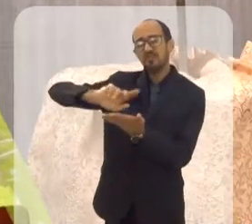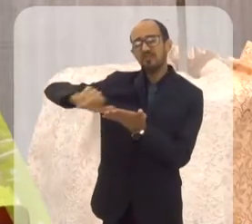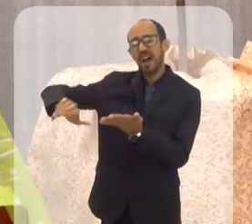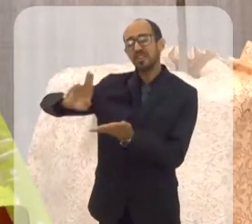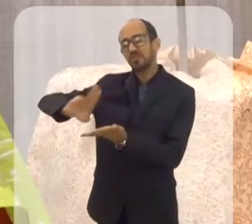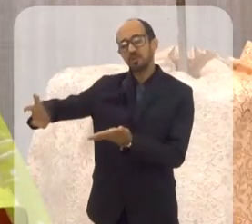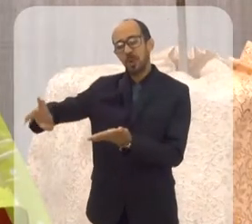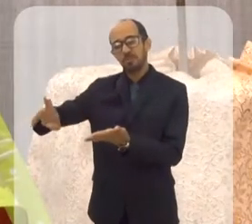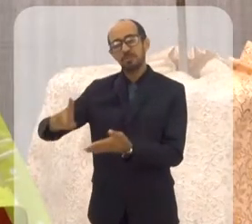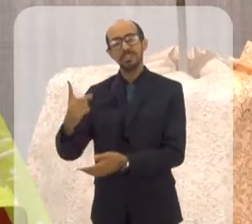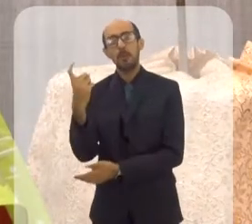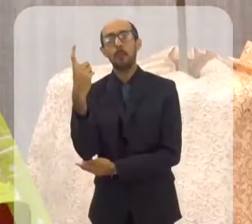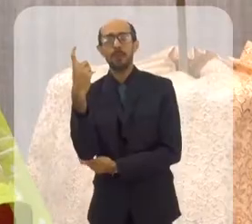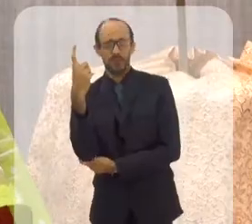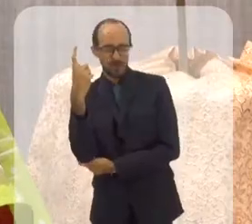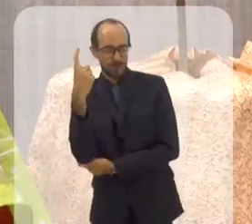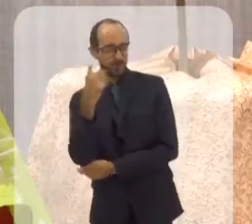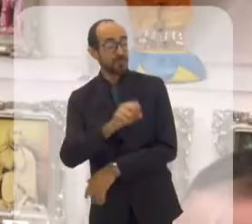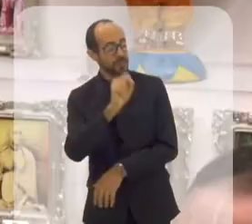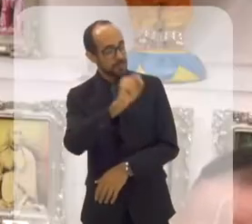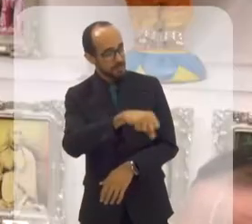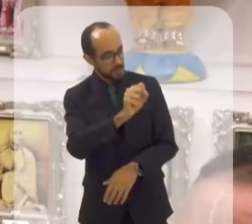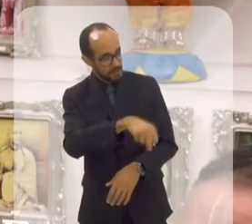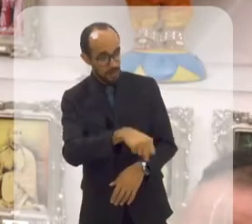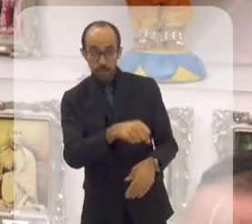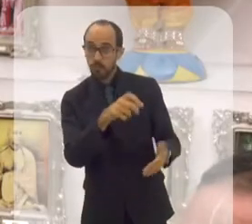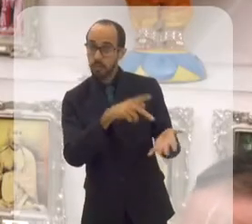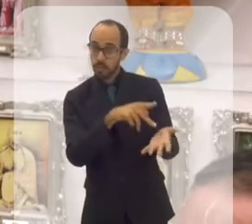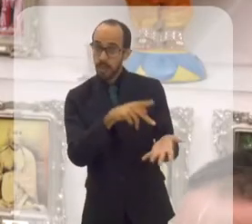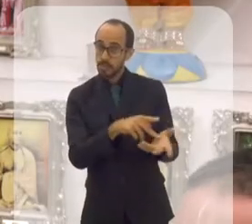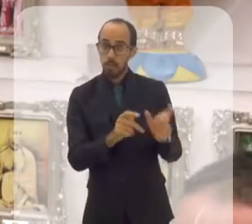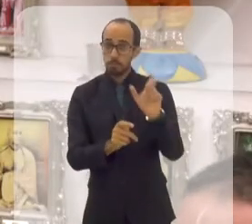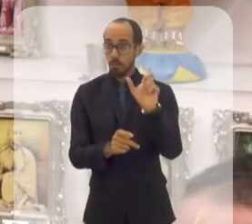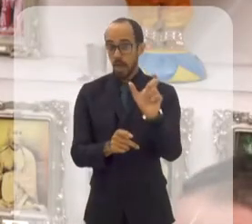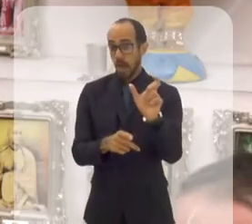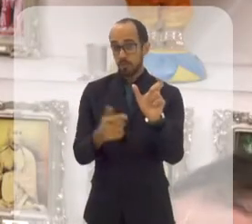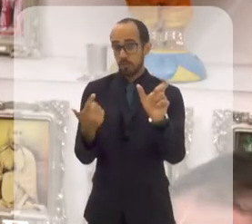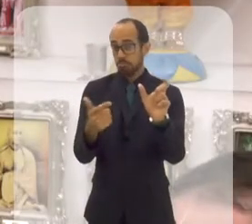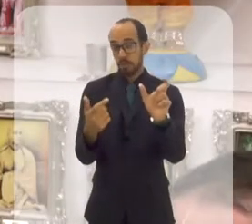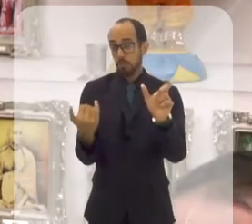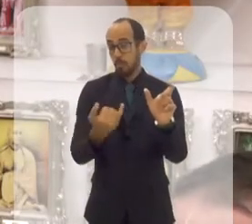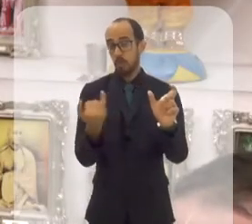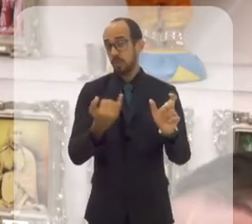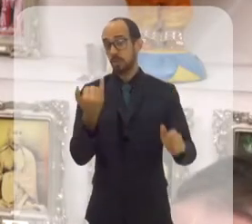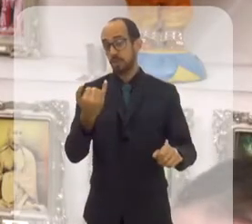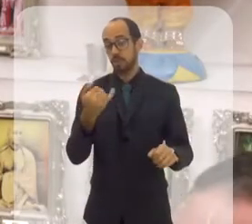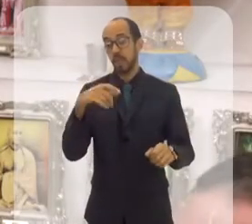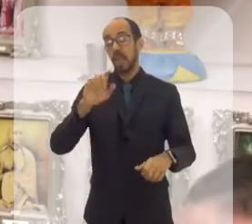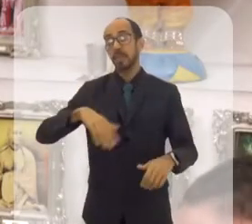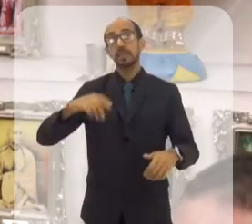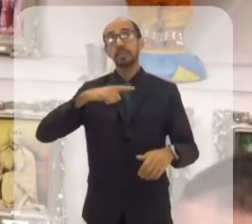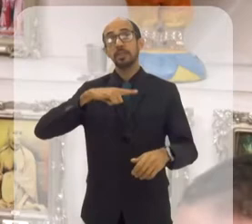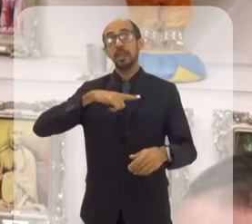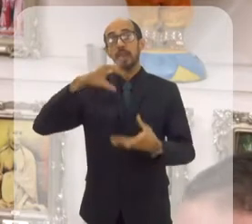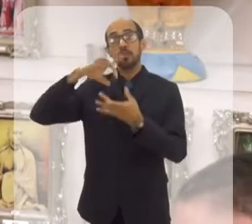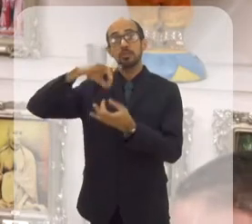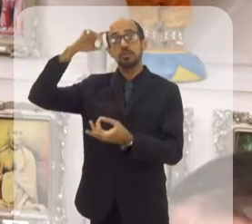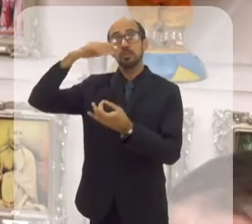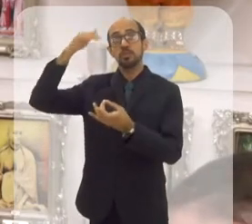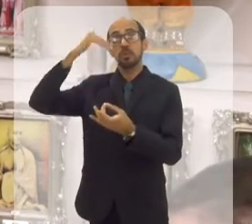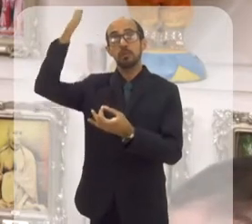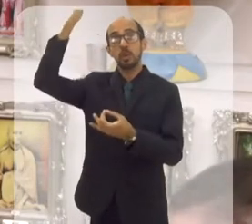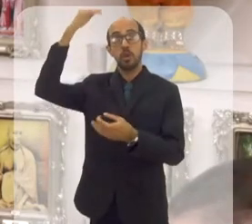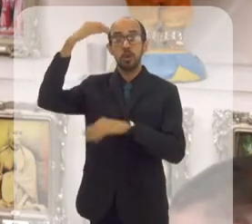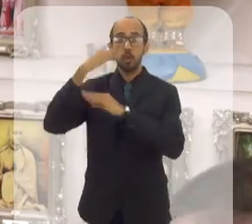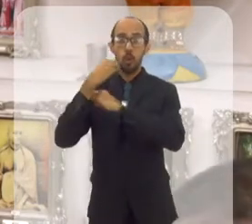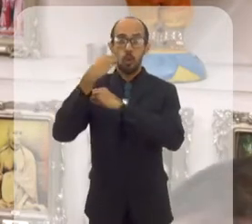vários nomes, mas é um só. É o que eu ia dizer. A nomenclatura não importa. Tem um ser supremo lá que cuida de nós, que cuida da